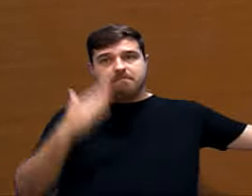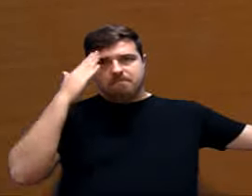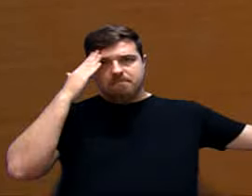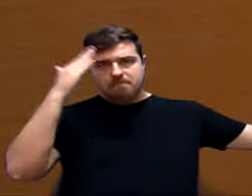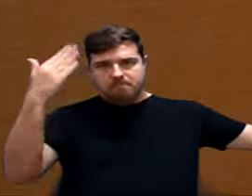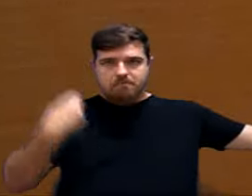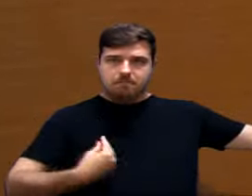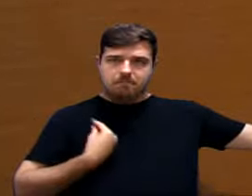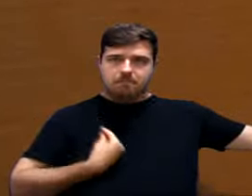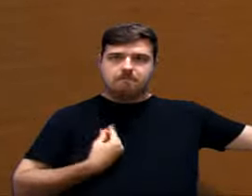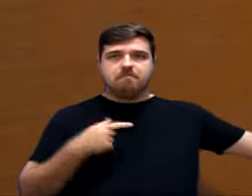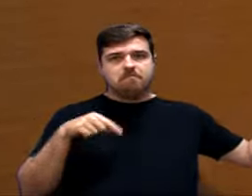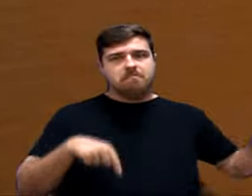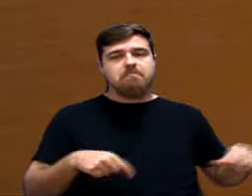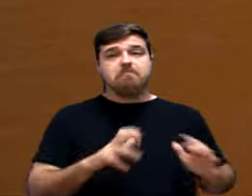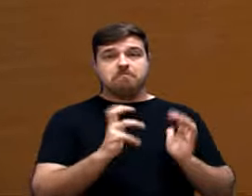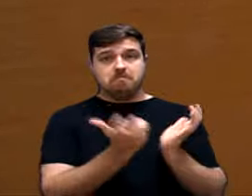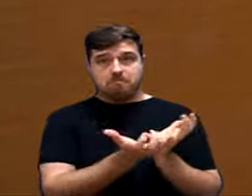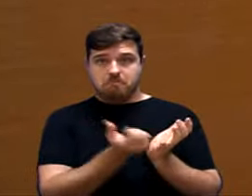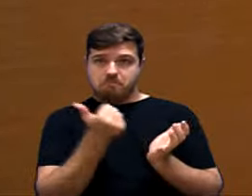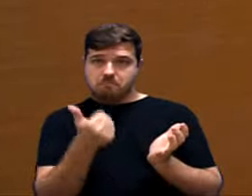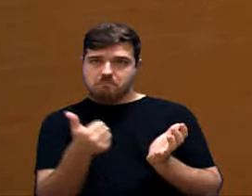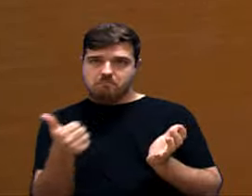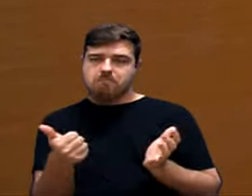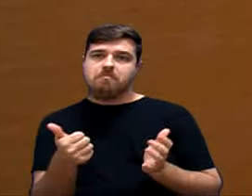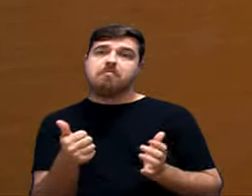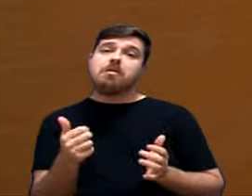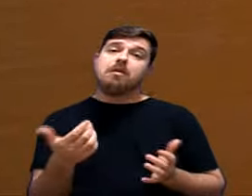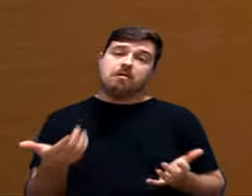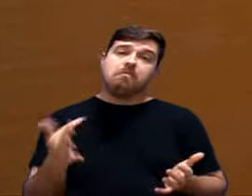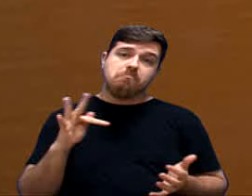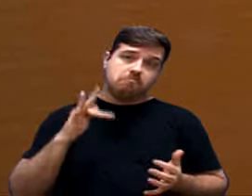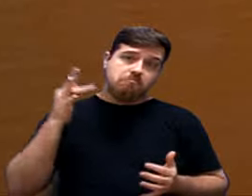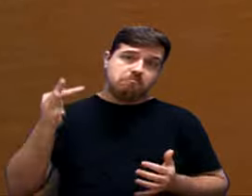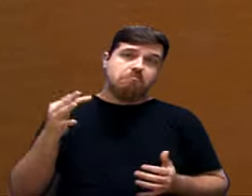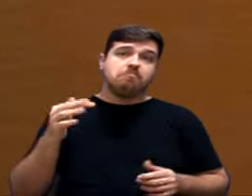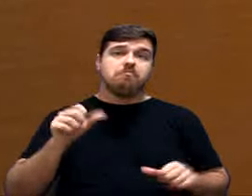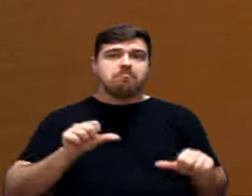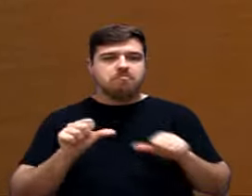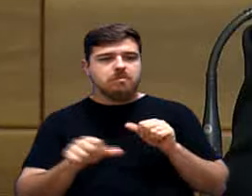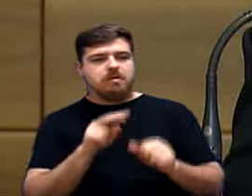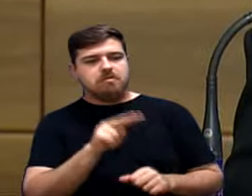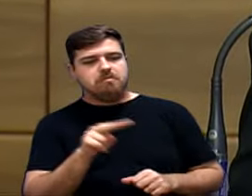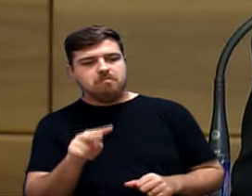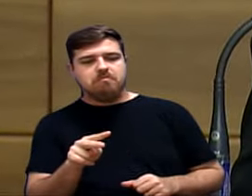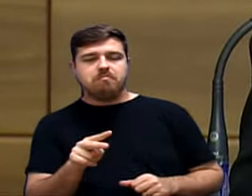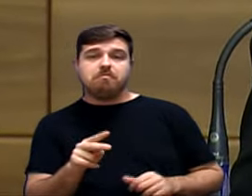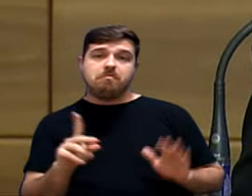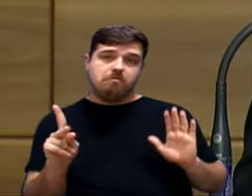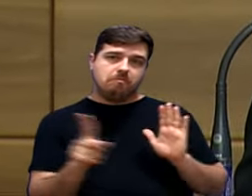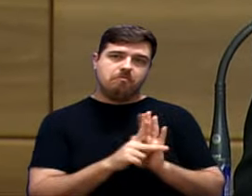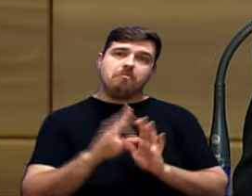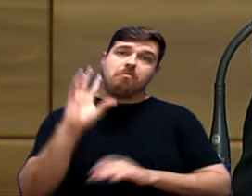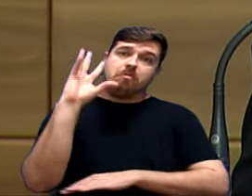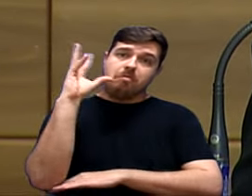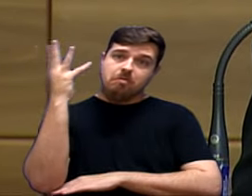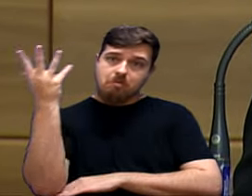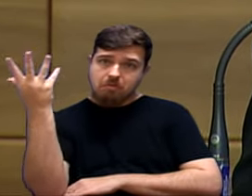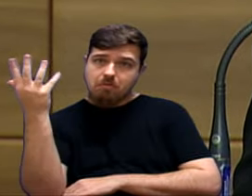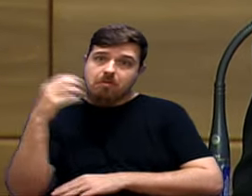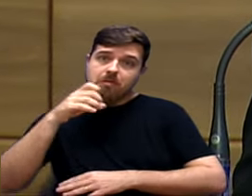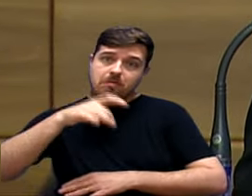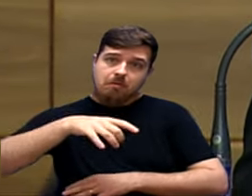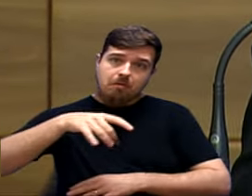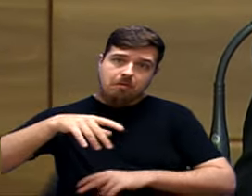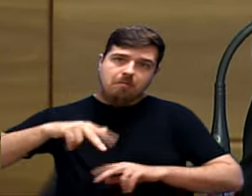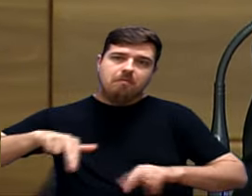participação Justiça climática Estão sim previstas essa revisão tanto do plano diretor ambiental quanto o nosso plano de arborização